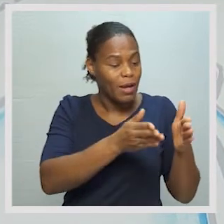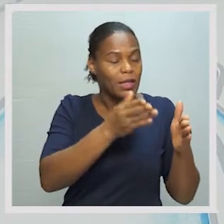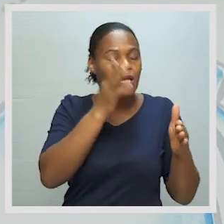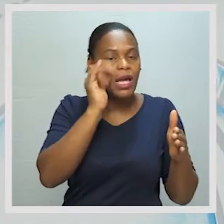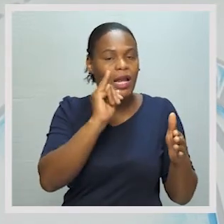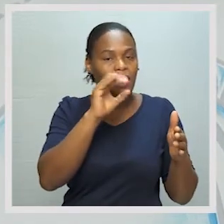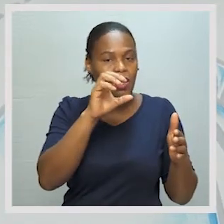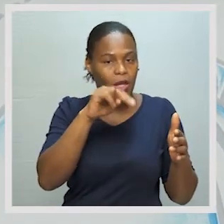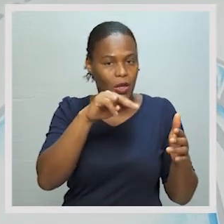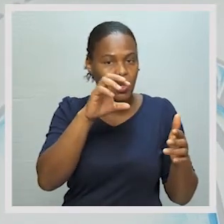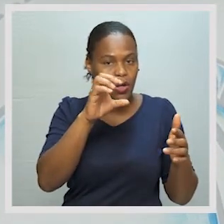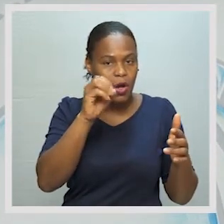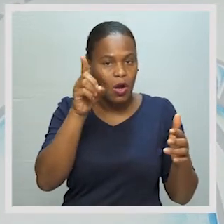incógnita